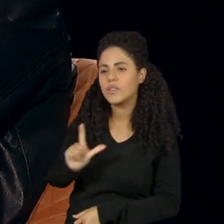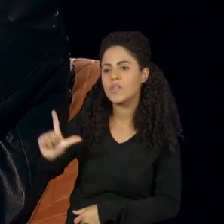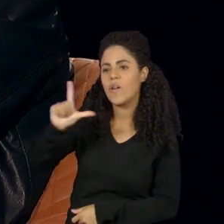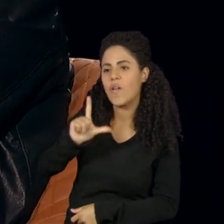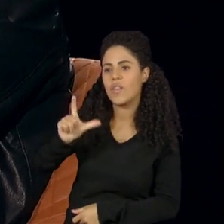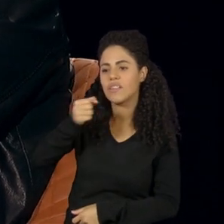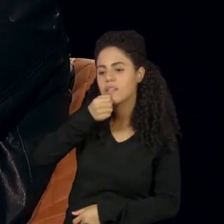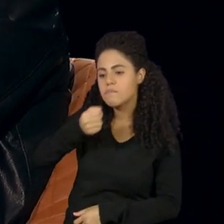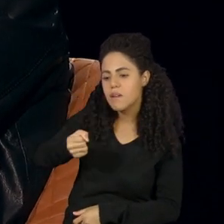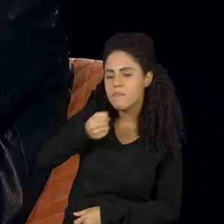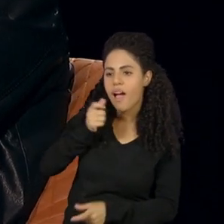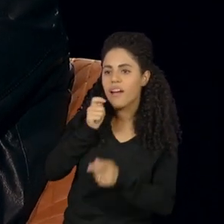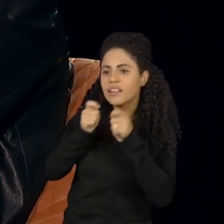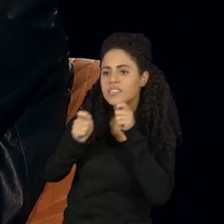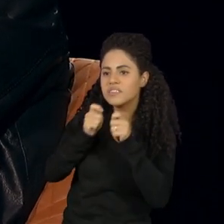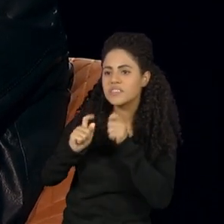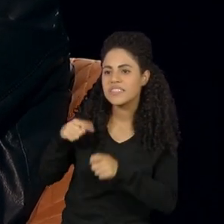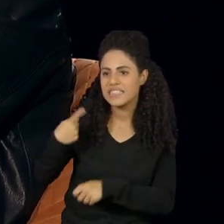gente.